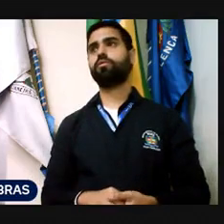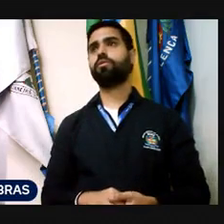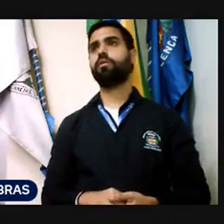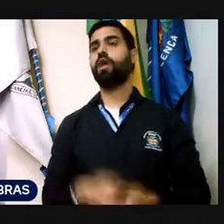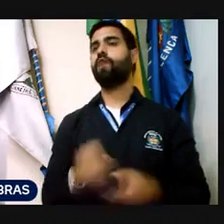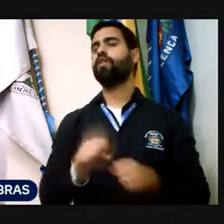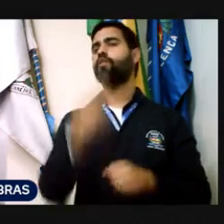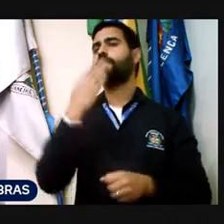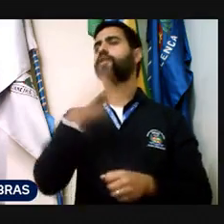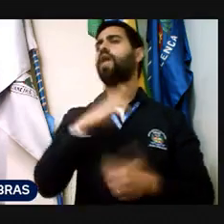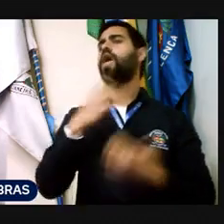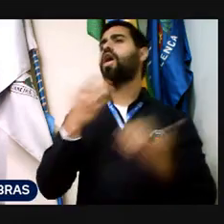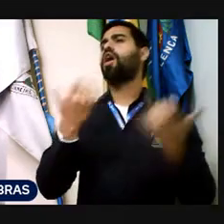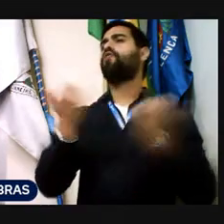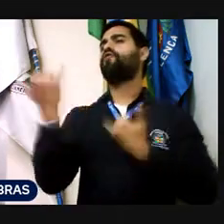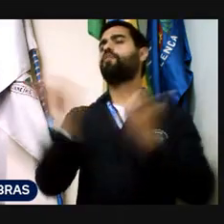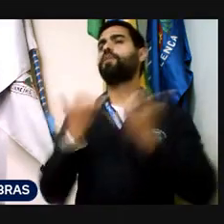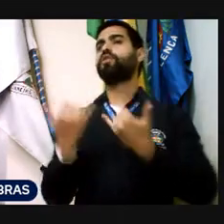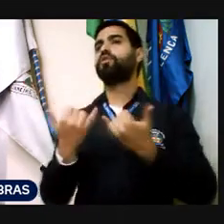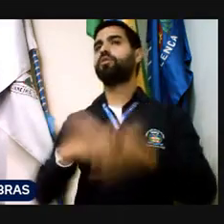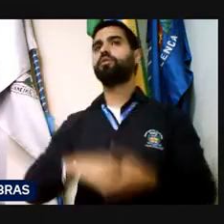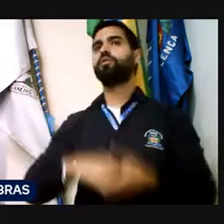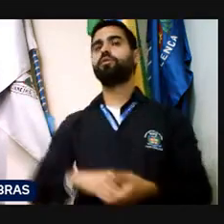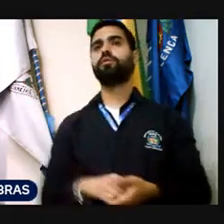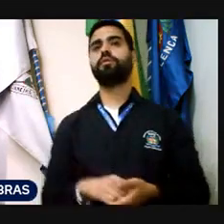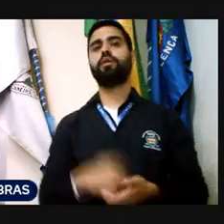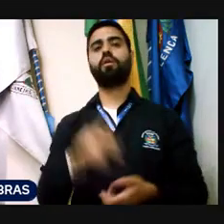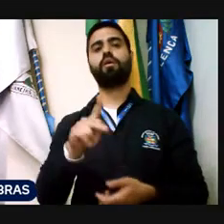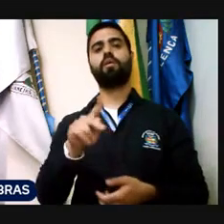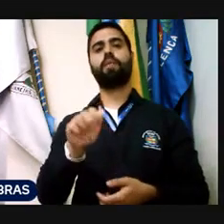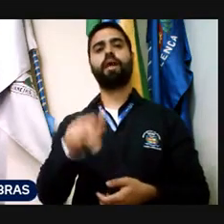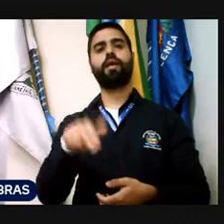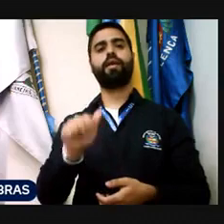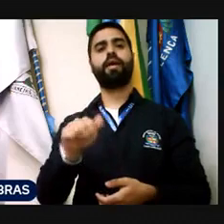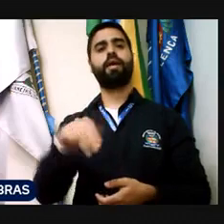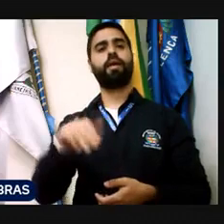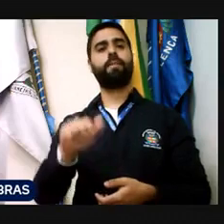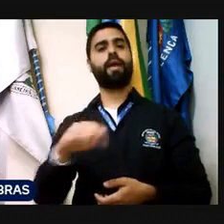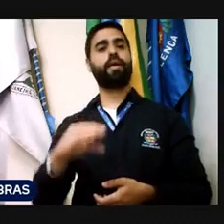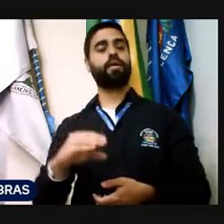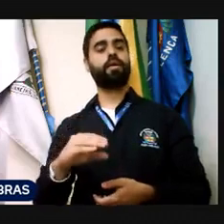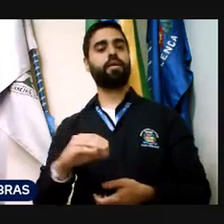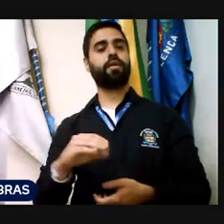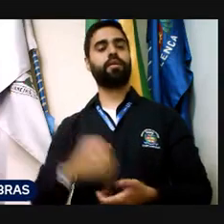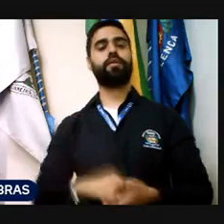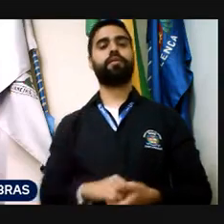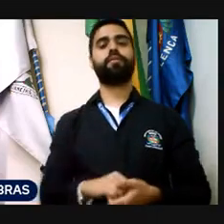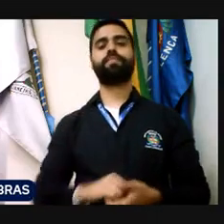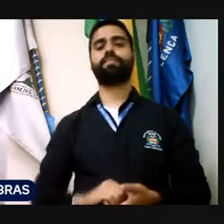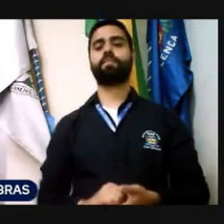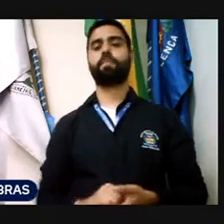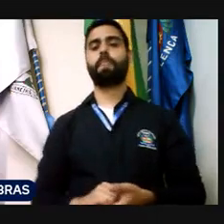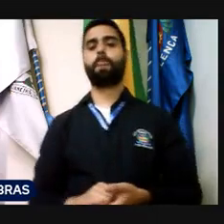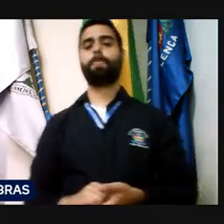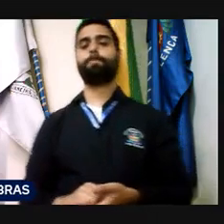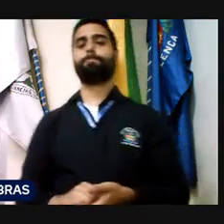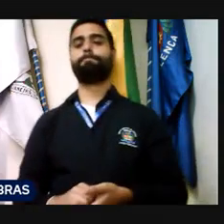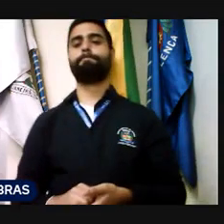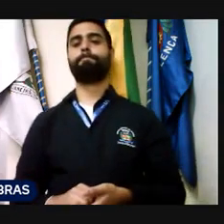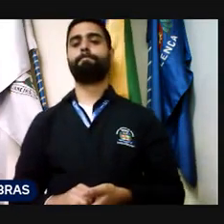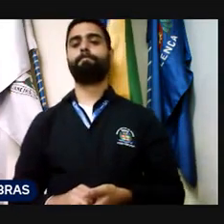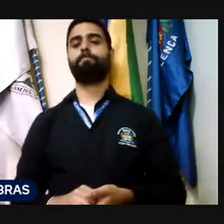solicitando informações sobre o Panamac, Parque Natural Municipal do Açude da Concórdia. Em